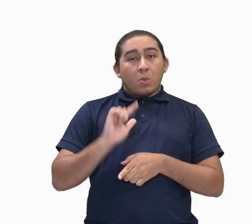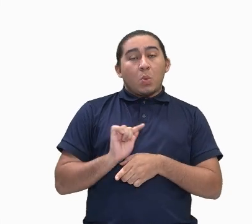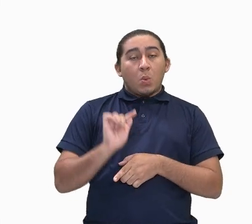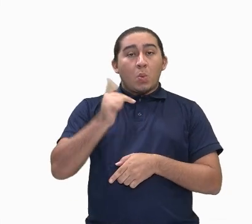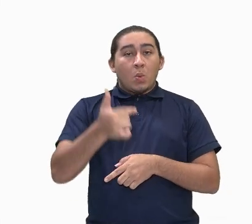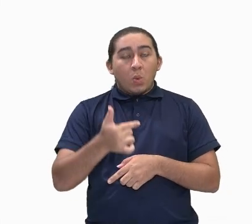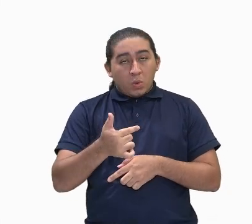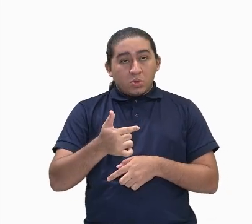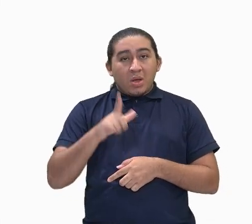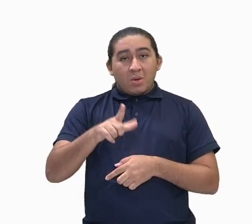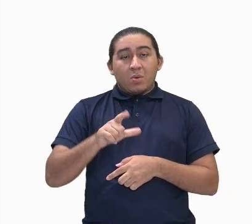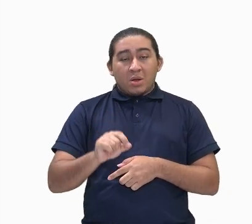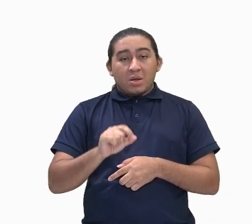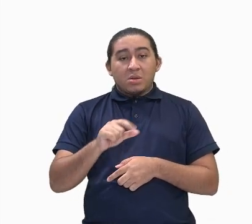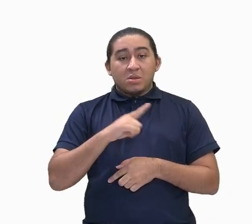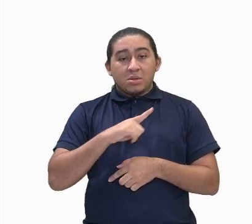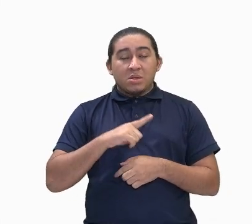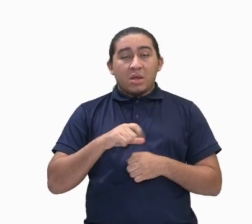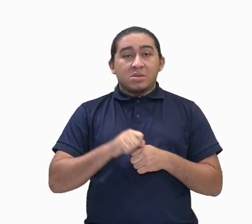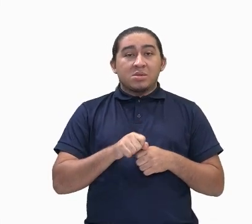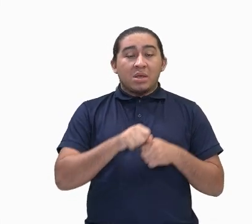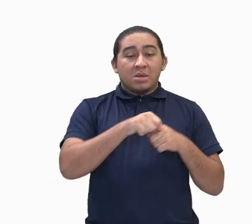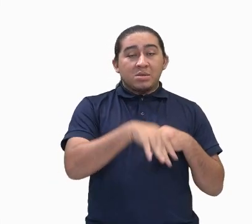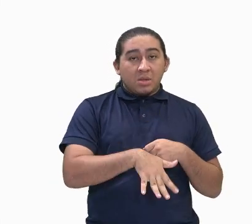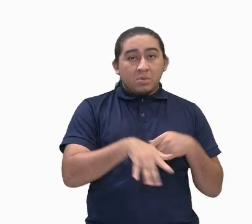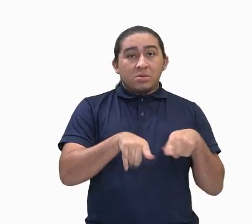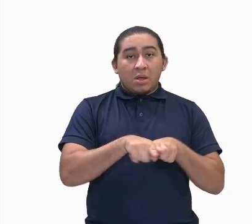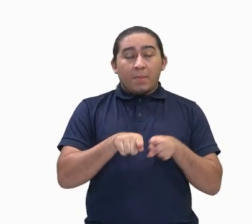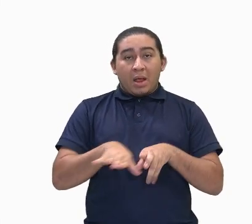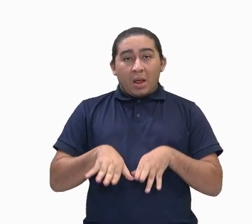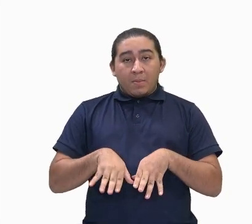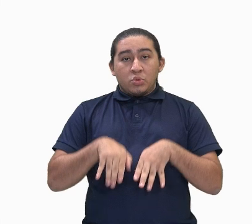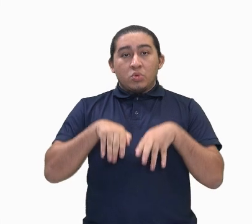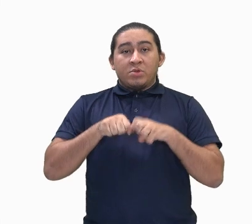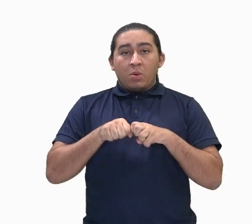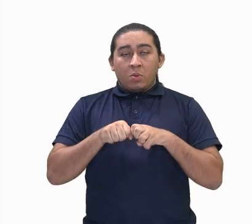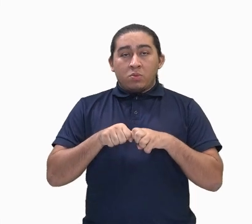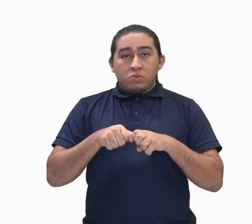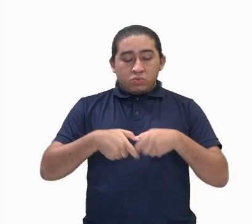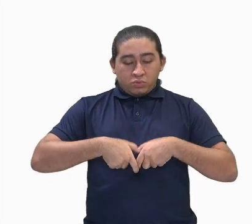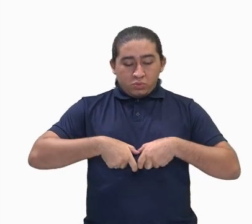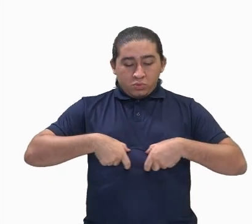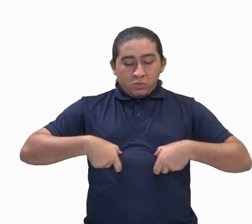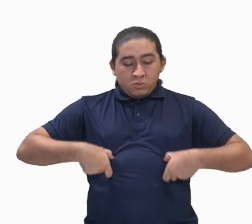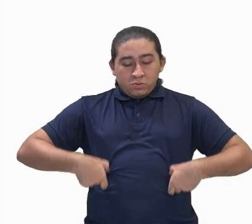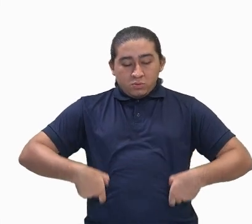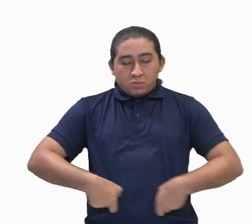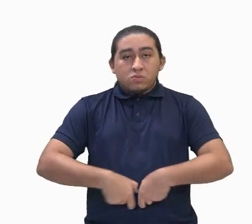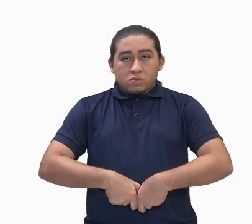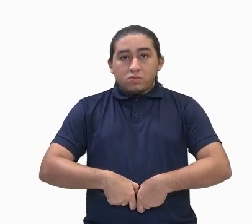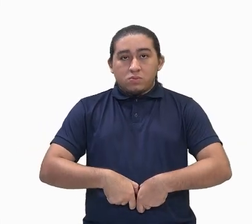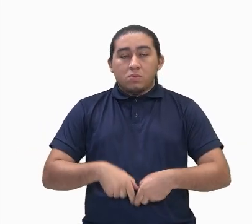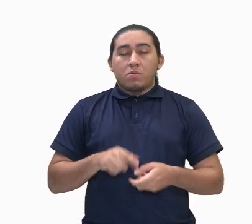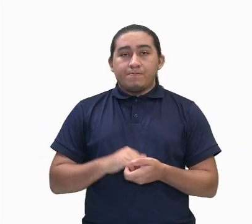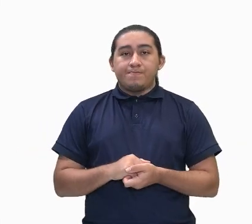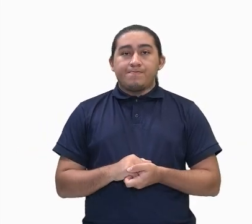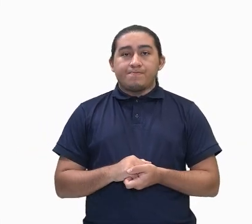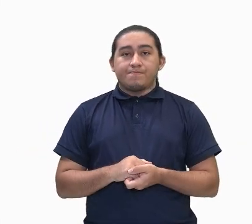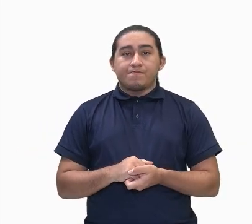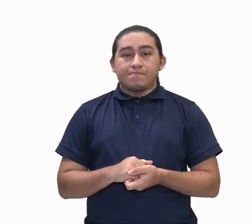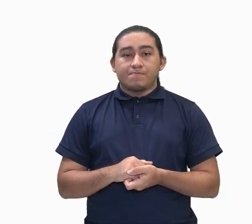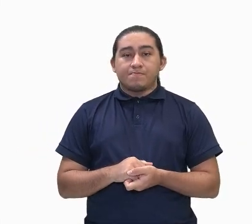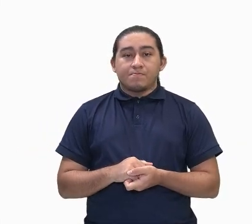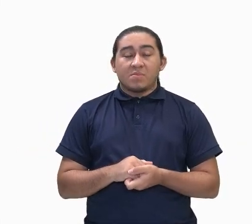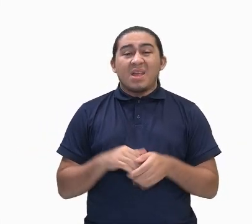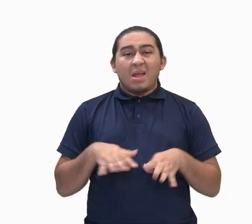órgão, ele vai ter uma função de secreção e absorção, né, lá no intestino. Então, além de secretar, ele vai absorver,